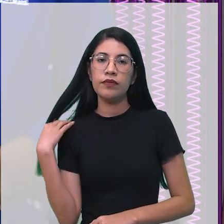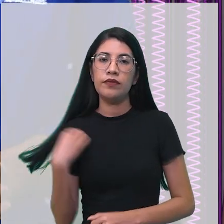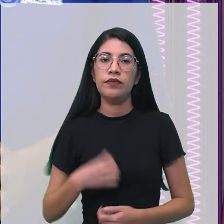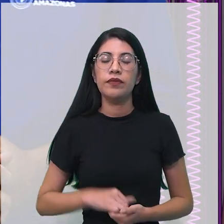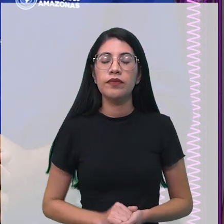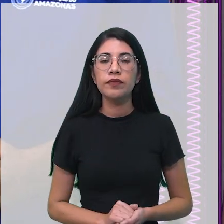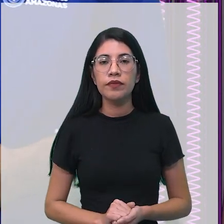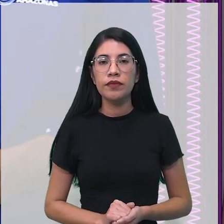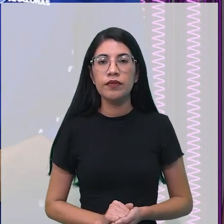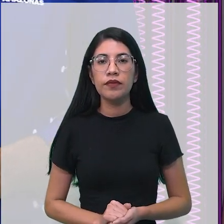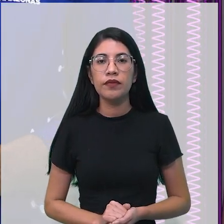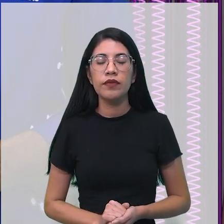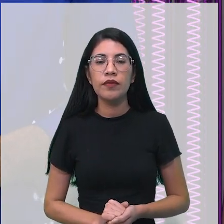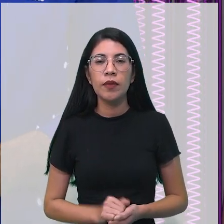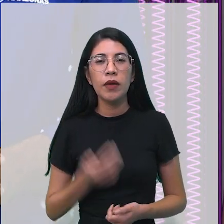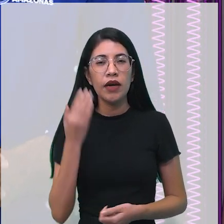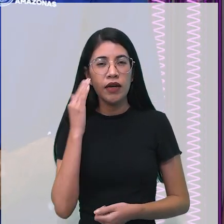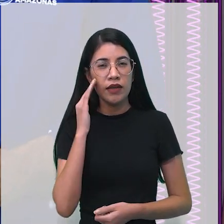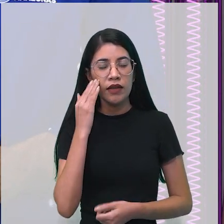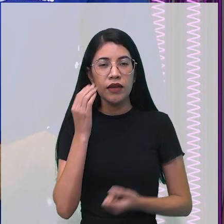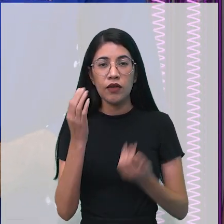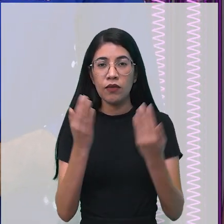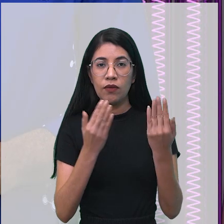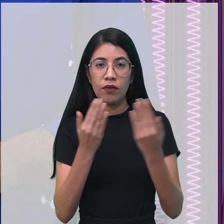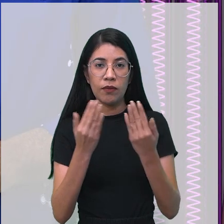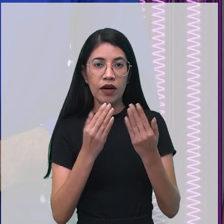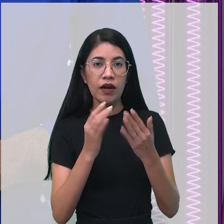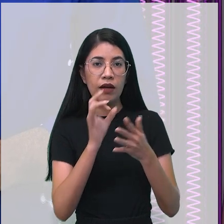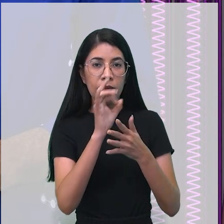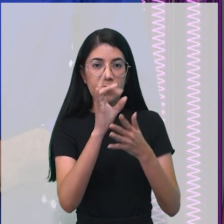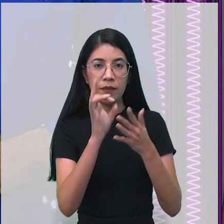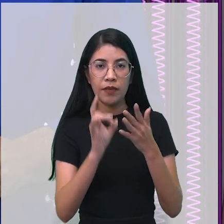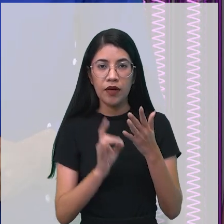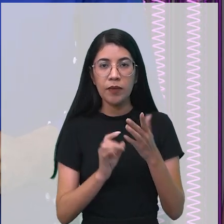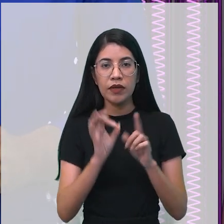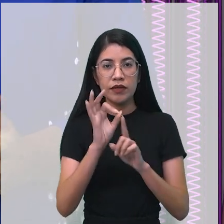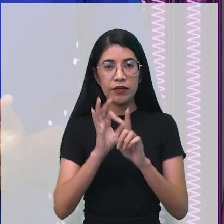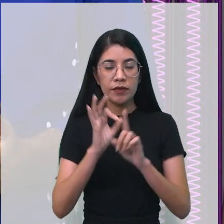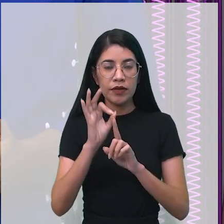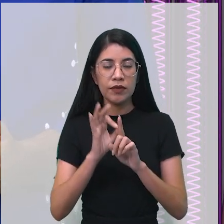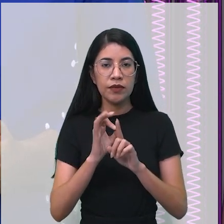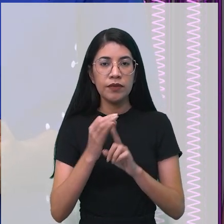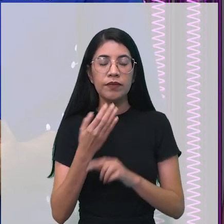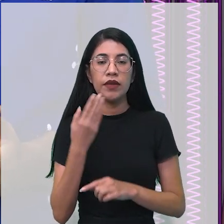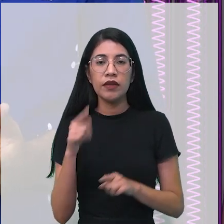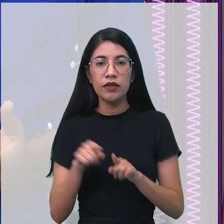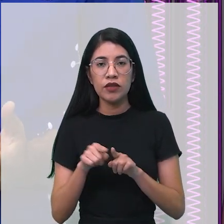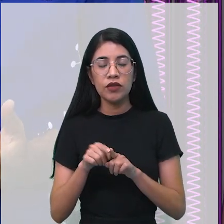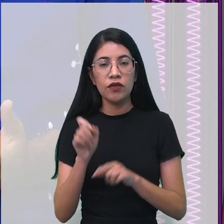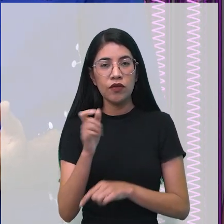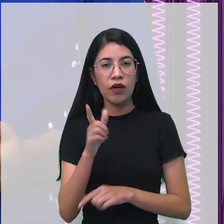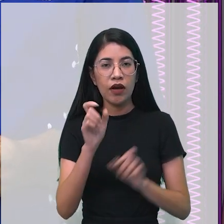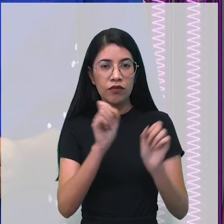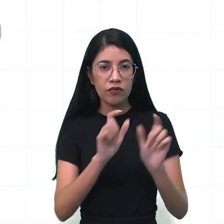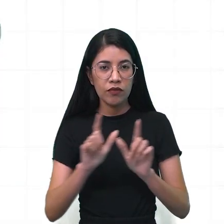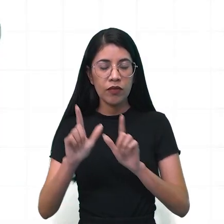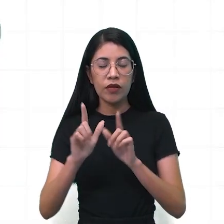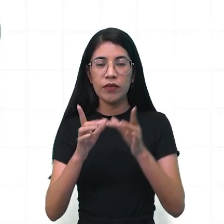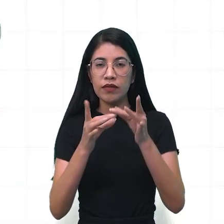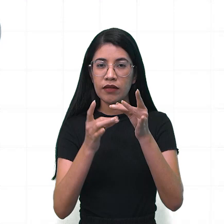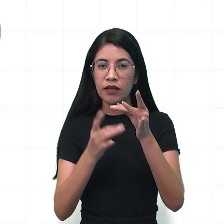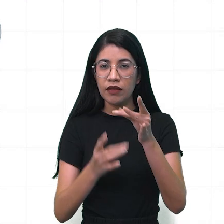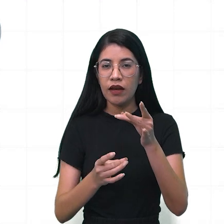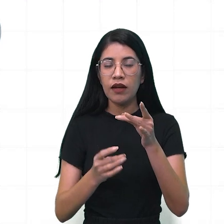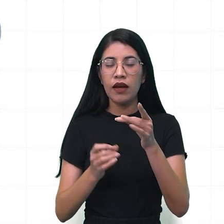tá bom só pra gente eh comparar cada uma delas tá vamos ao quadro pra gente verificar em detalhes